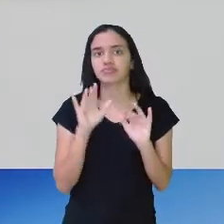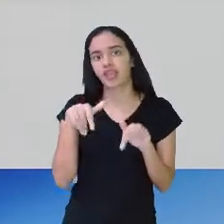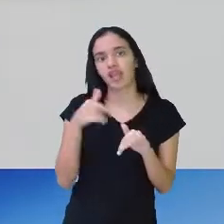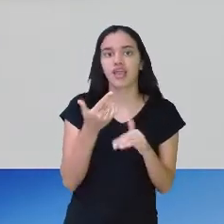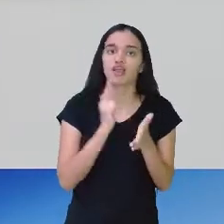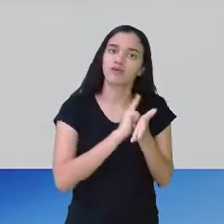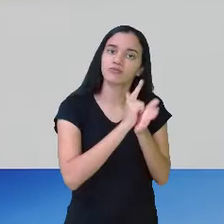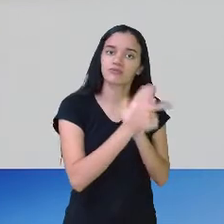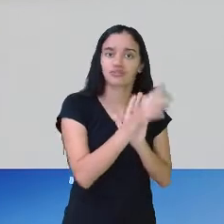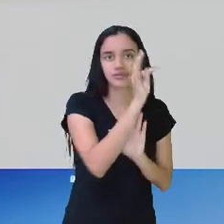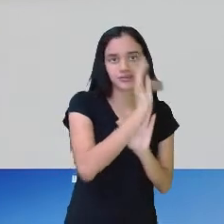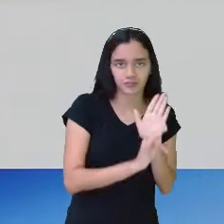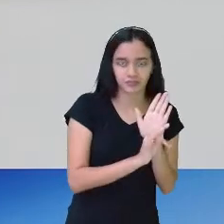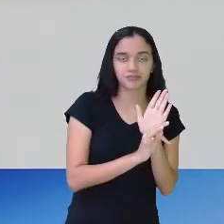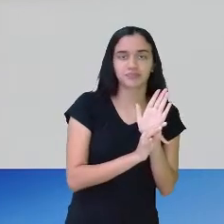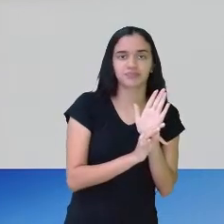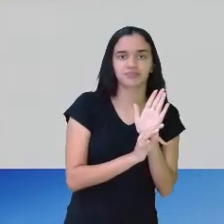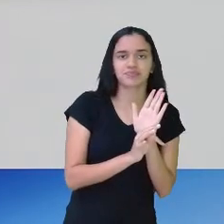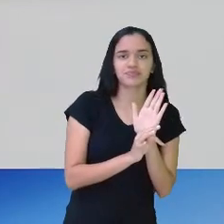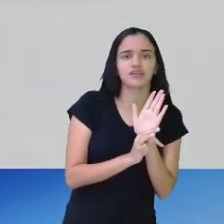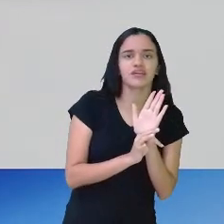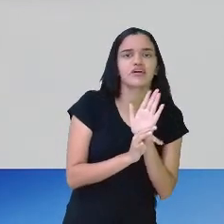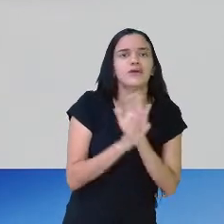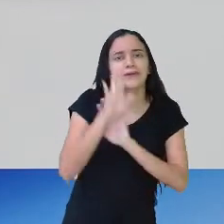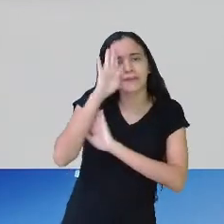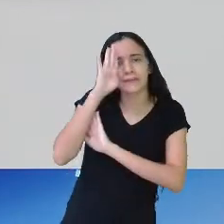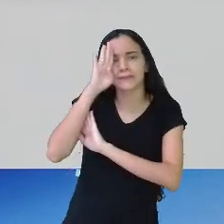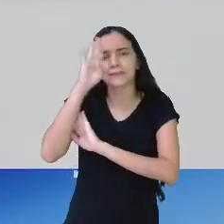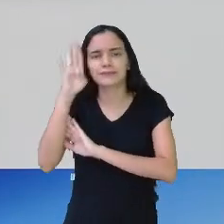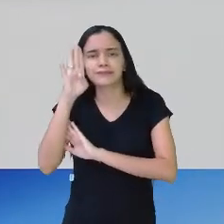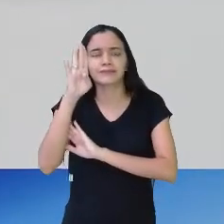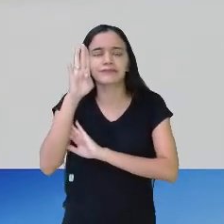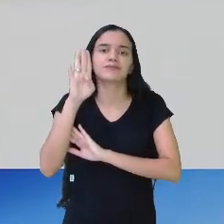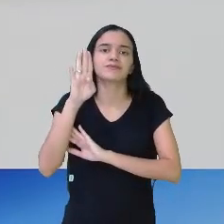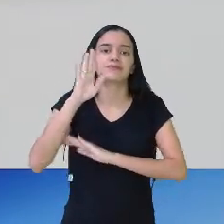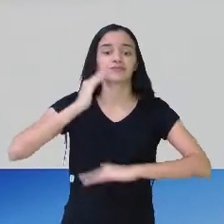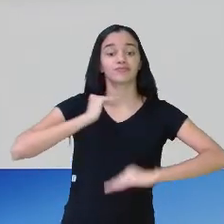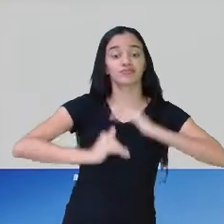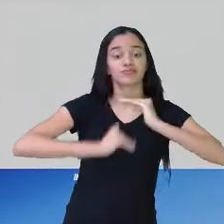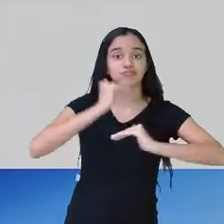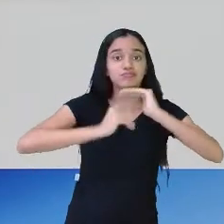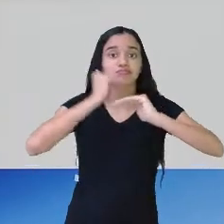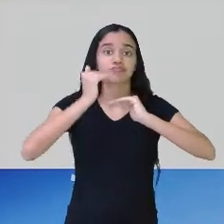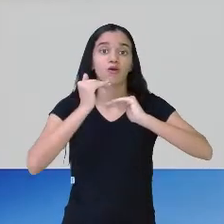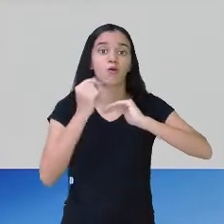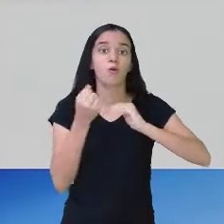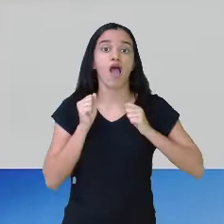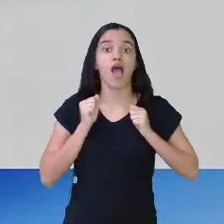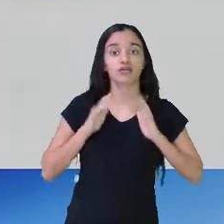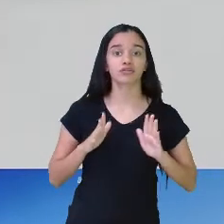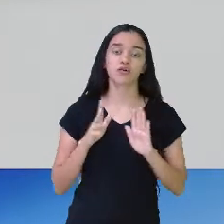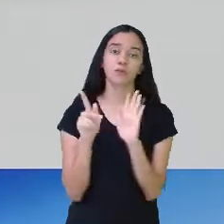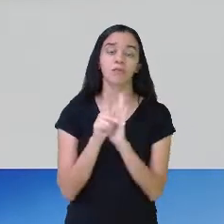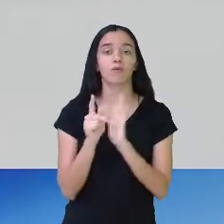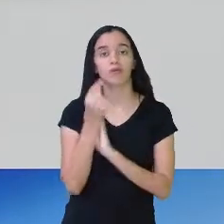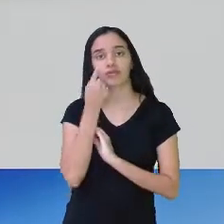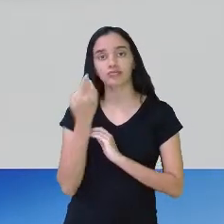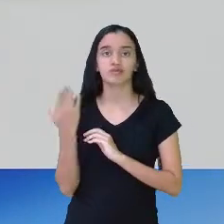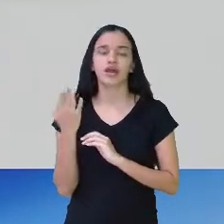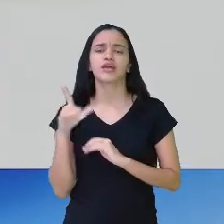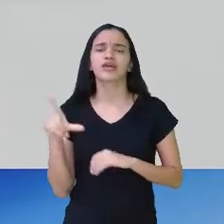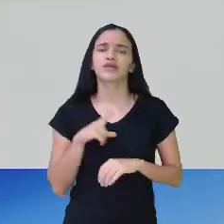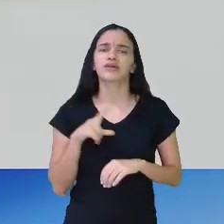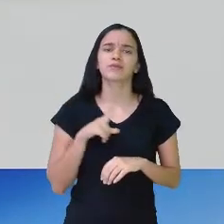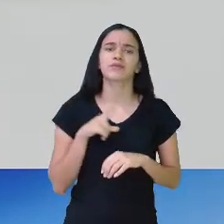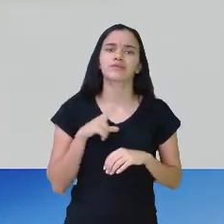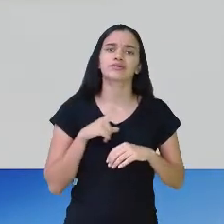um gênero textual que vai principalmente se desenvolver em torno de uma única ação. A ação esta que pode ser